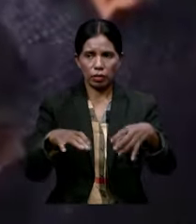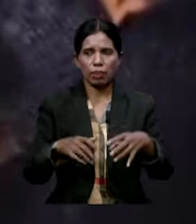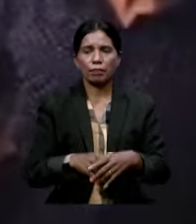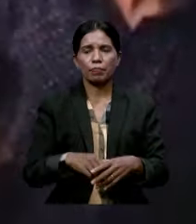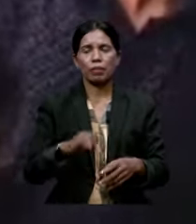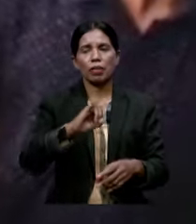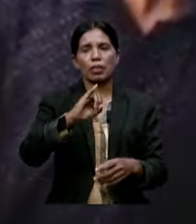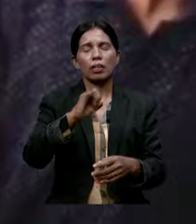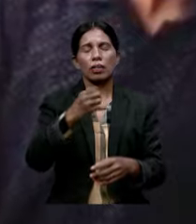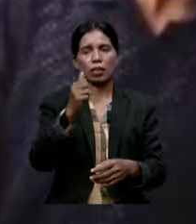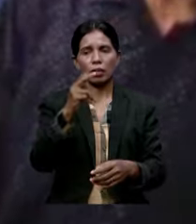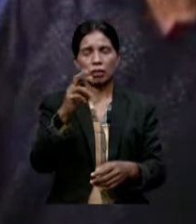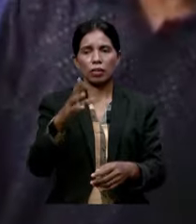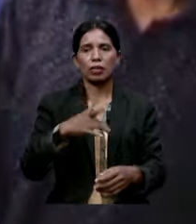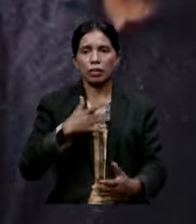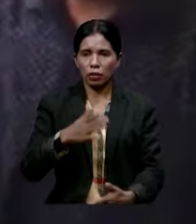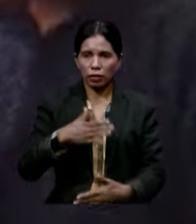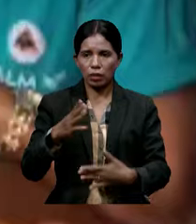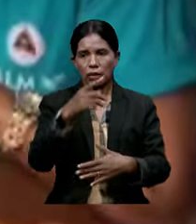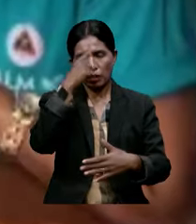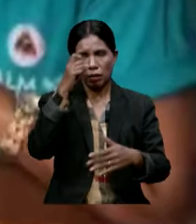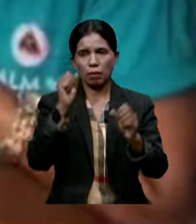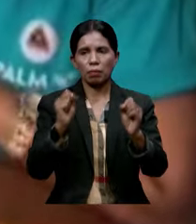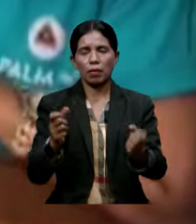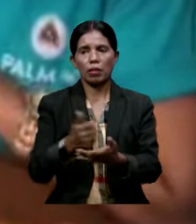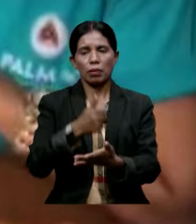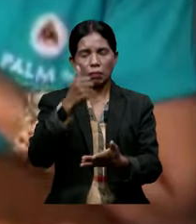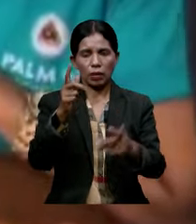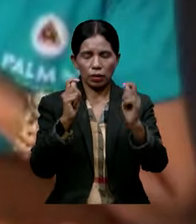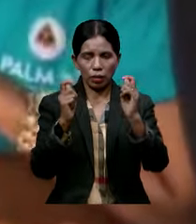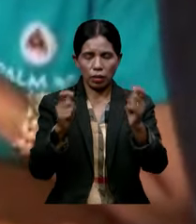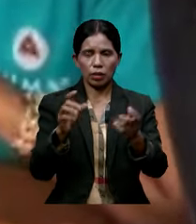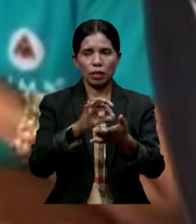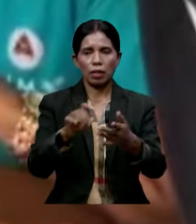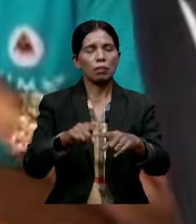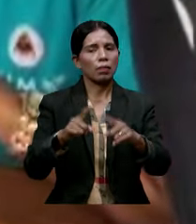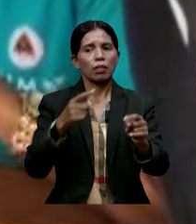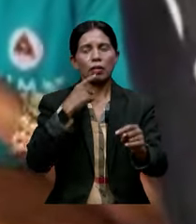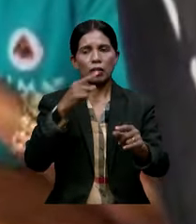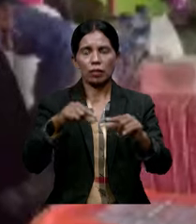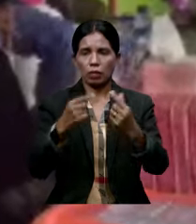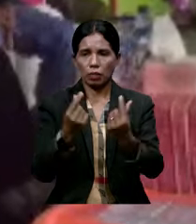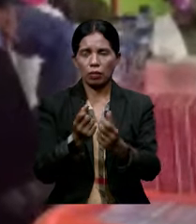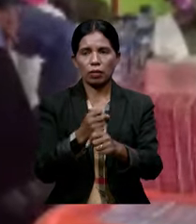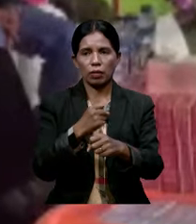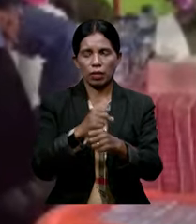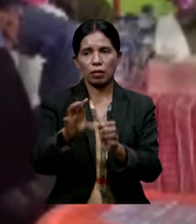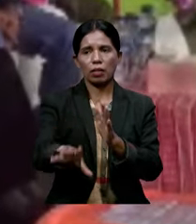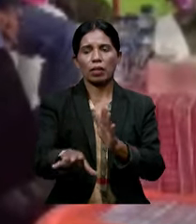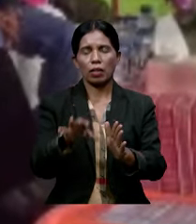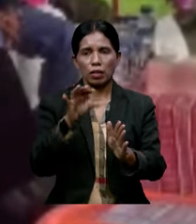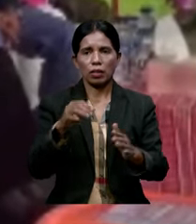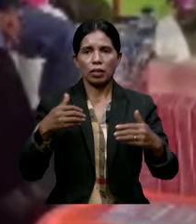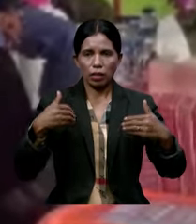Januário da Cruz Barbosa sente contente, tamo bele passa ba teste escrita. Me be suzere ba equipa ne behalo seleção a tu